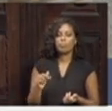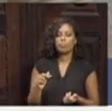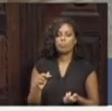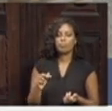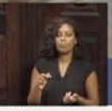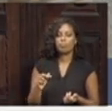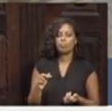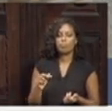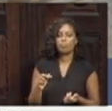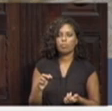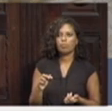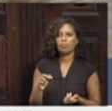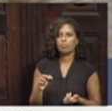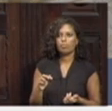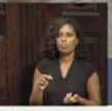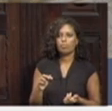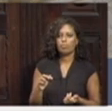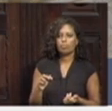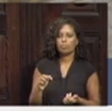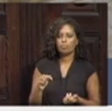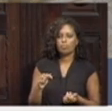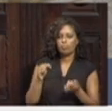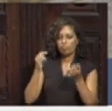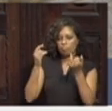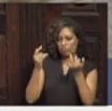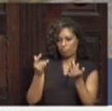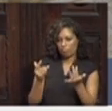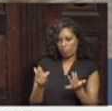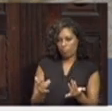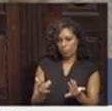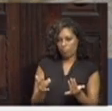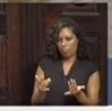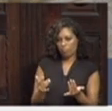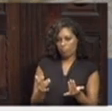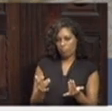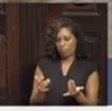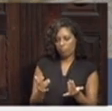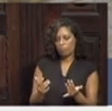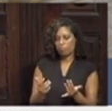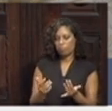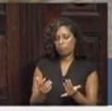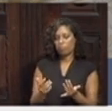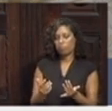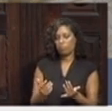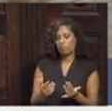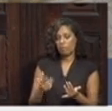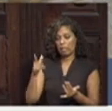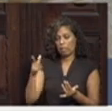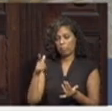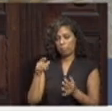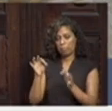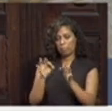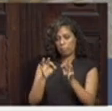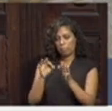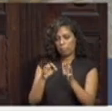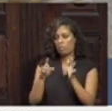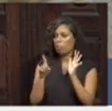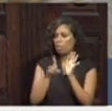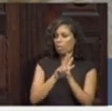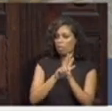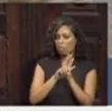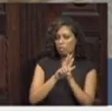como quero dizer a Vossa Excelência que, no deputado André, presidente, a gente trabalhou